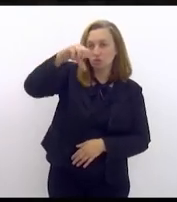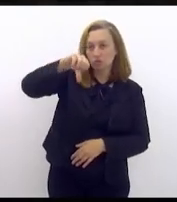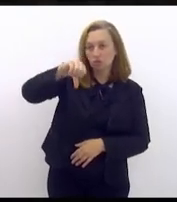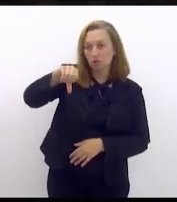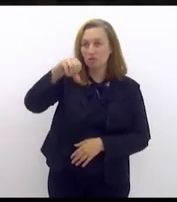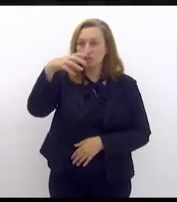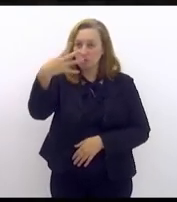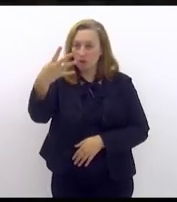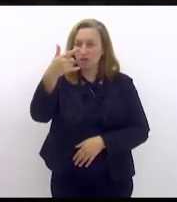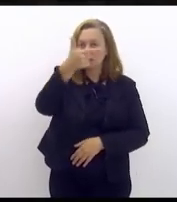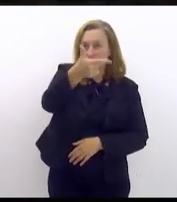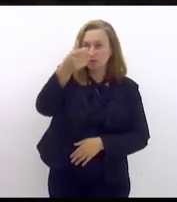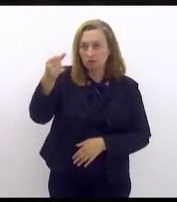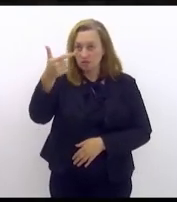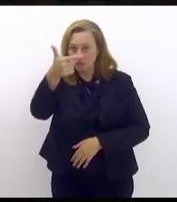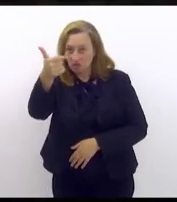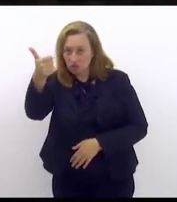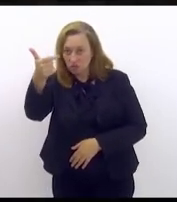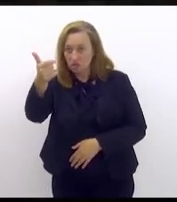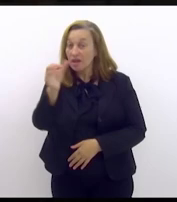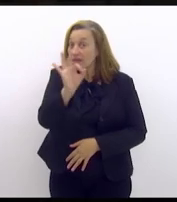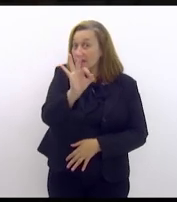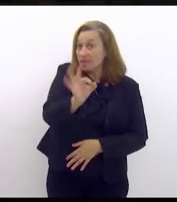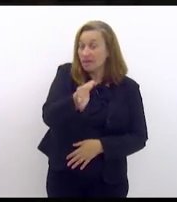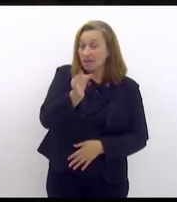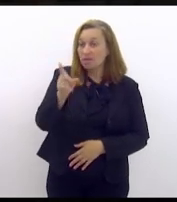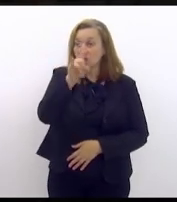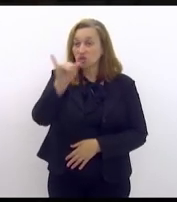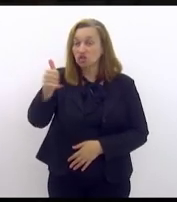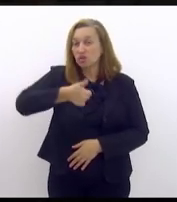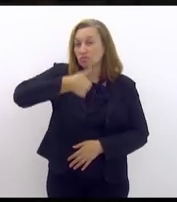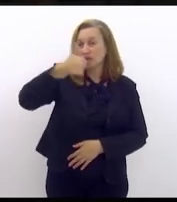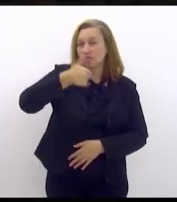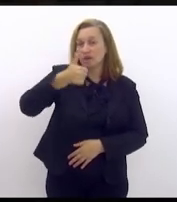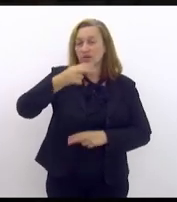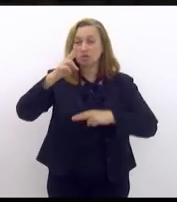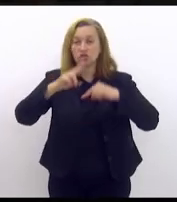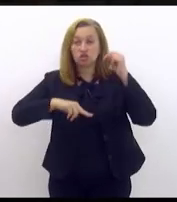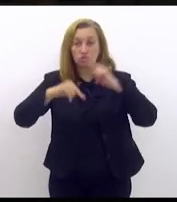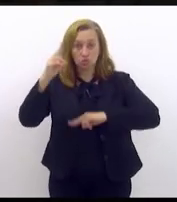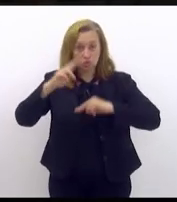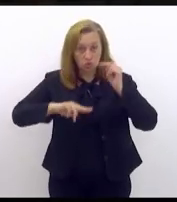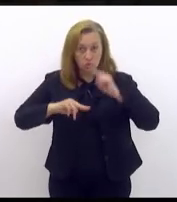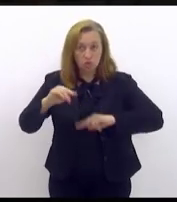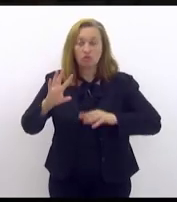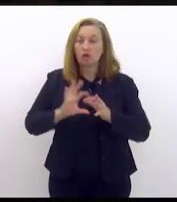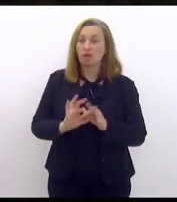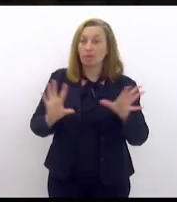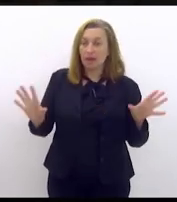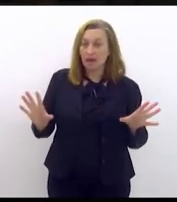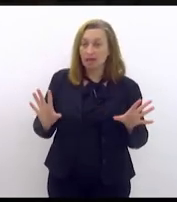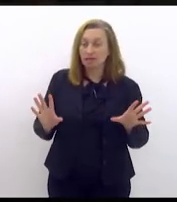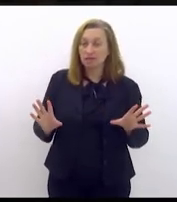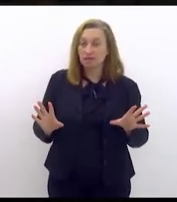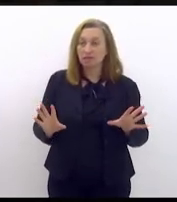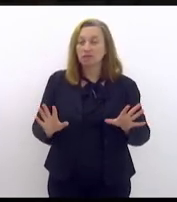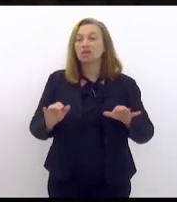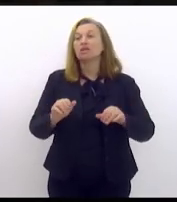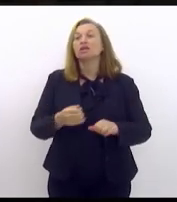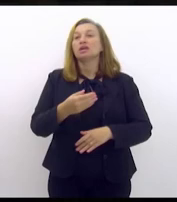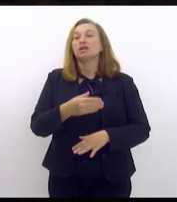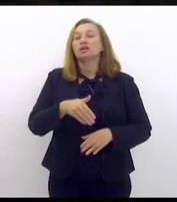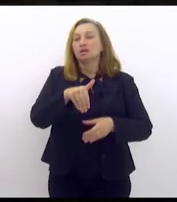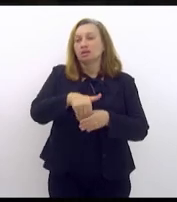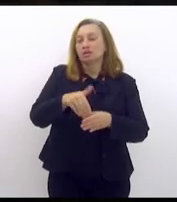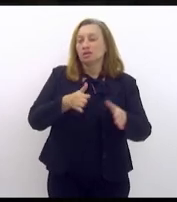de 2022, exatamente no dia 1º de julho, que ela foi sancionada, em plena campanha